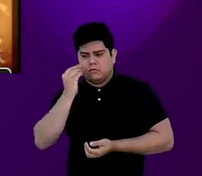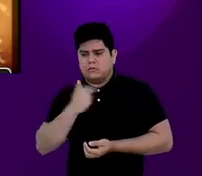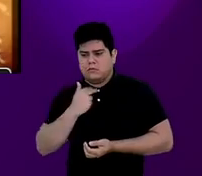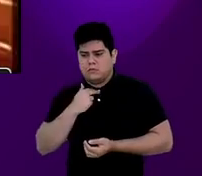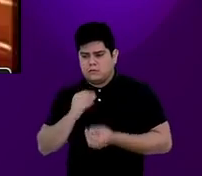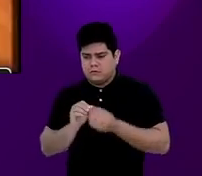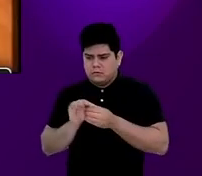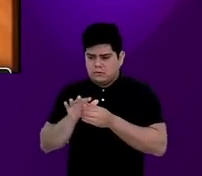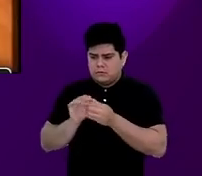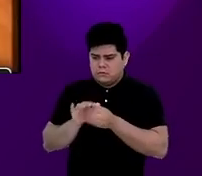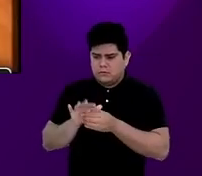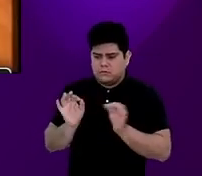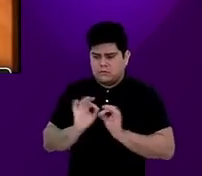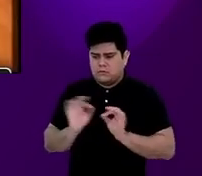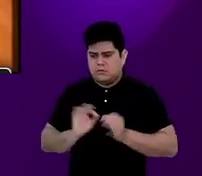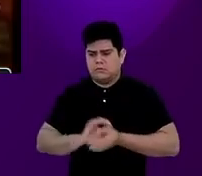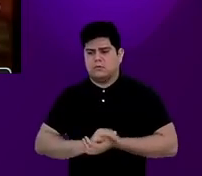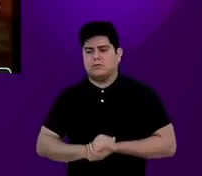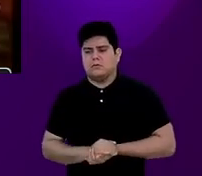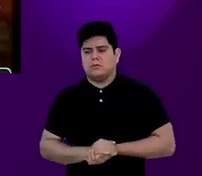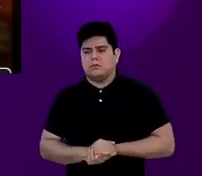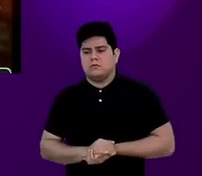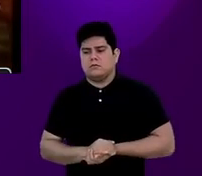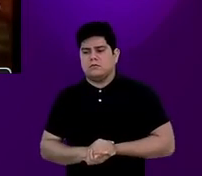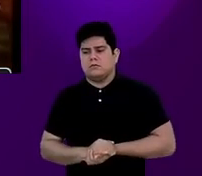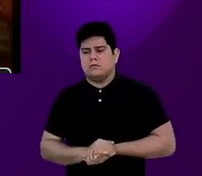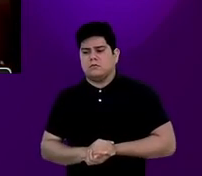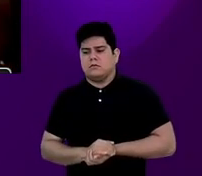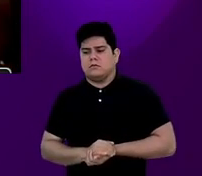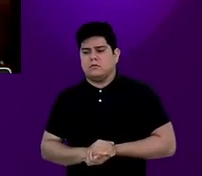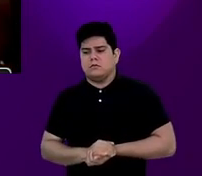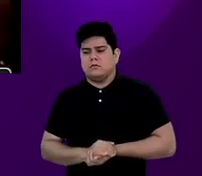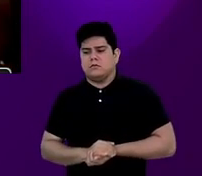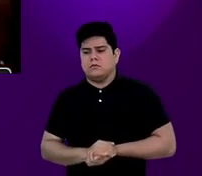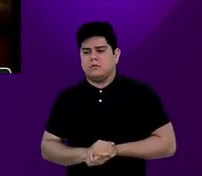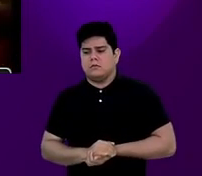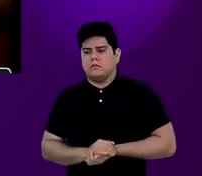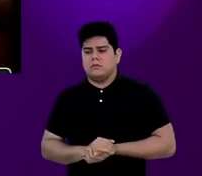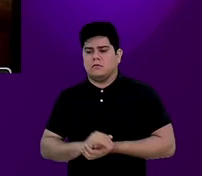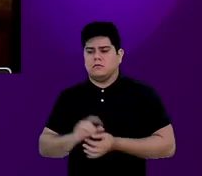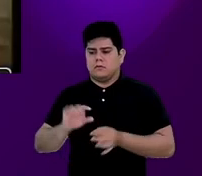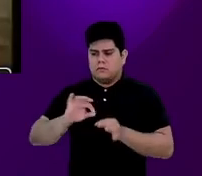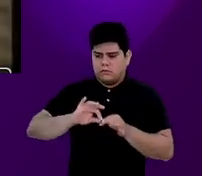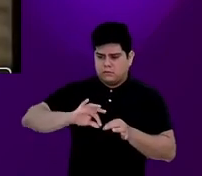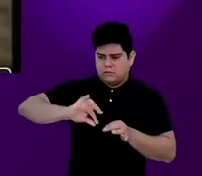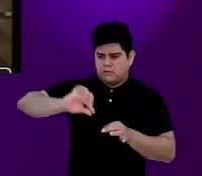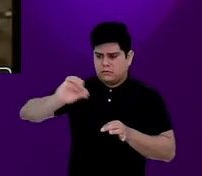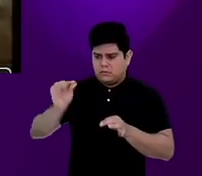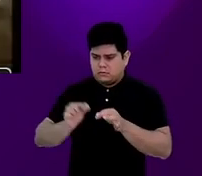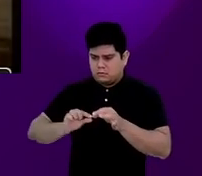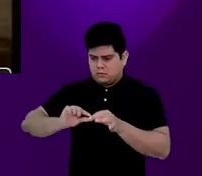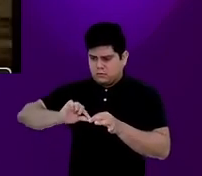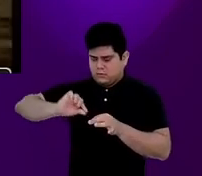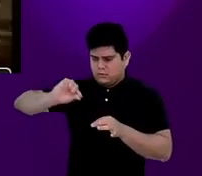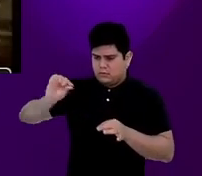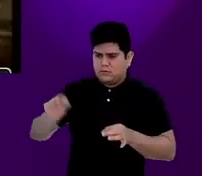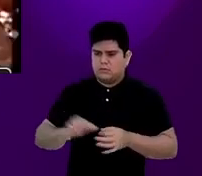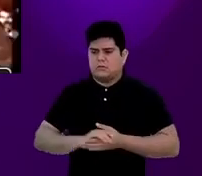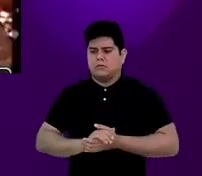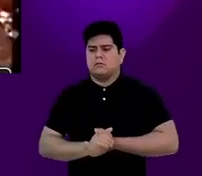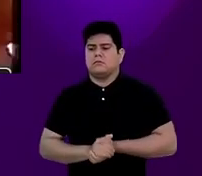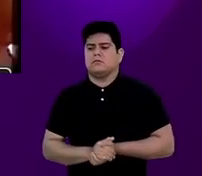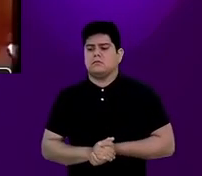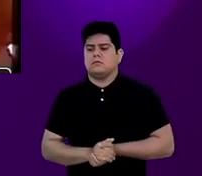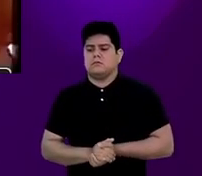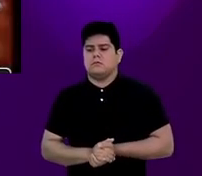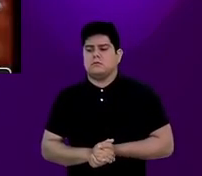nada. Depois disso, o próximo passo é anastomosar os ureteres na neobexiga, né? Então, a gente anastomosa aqui os ureteres na